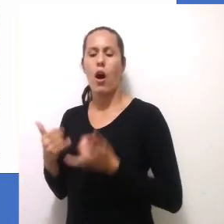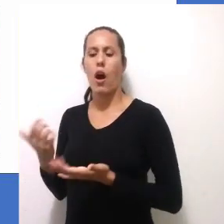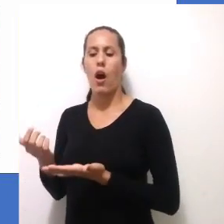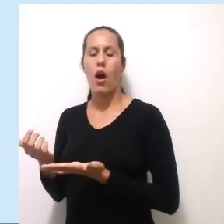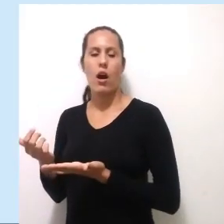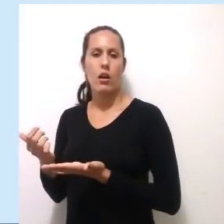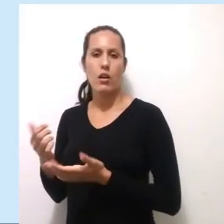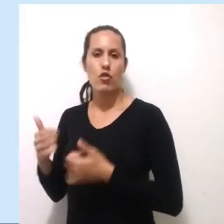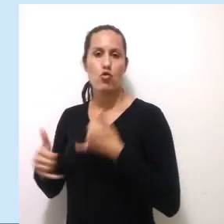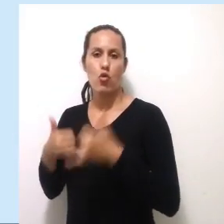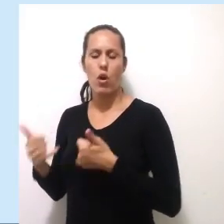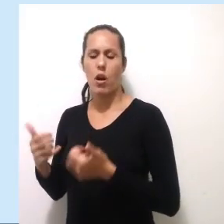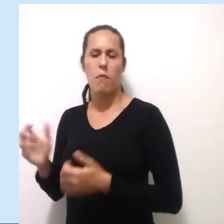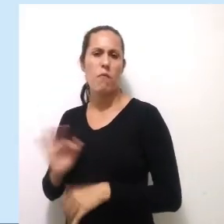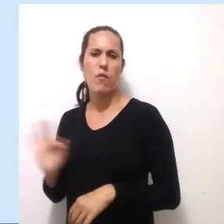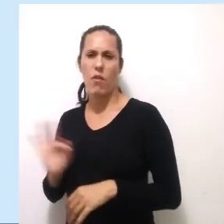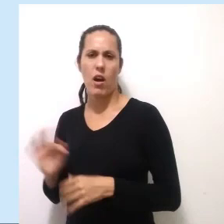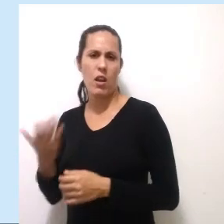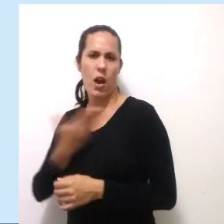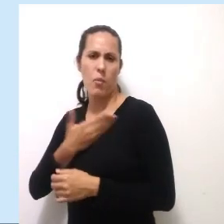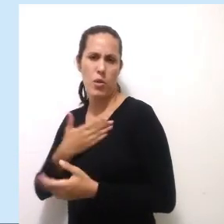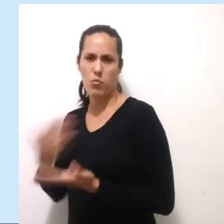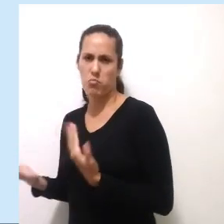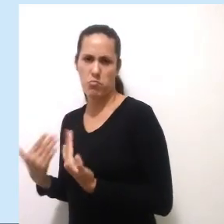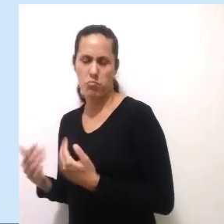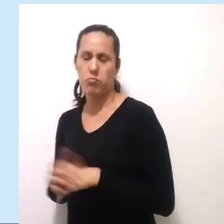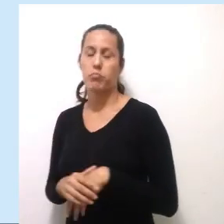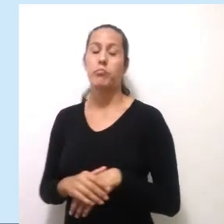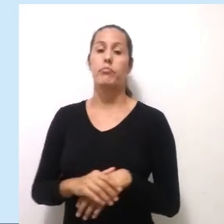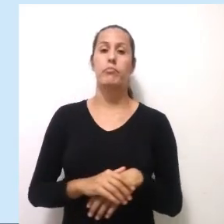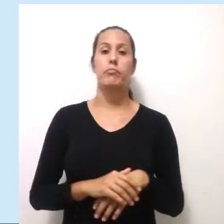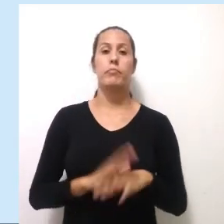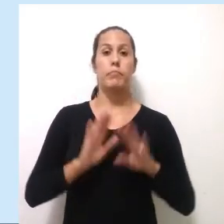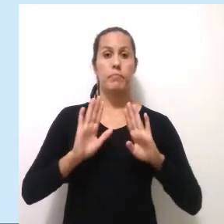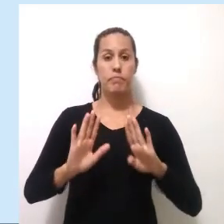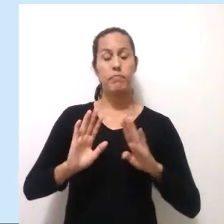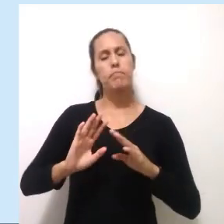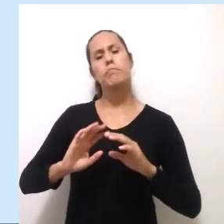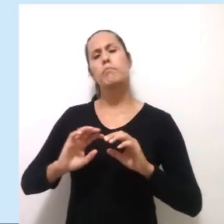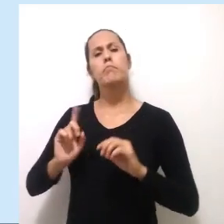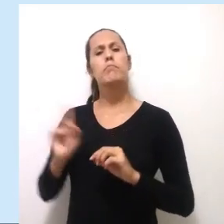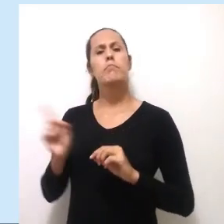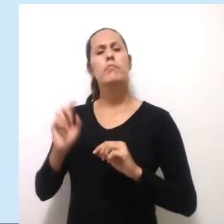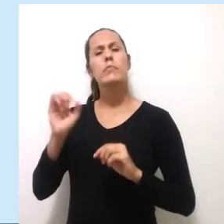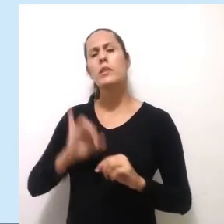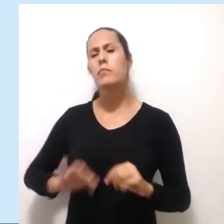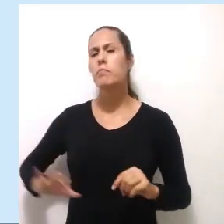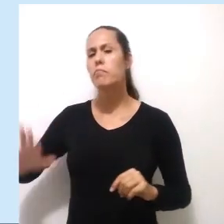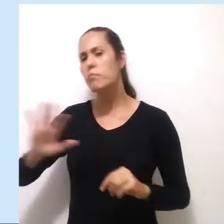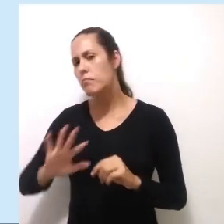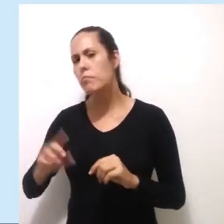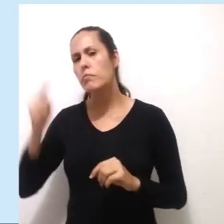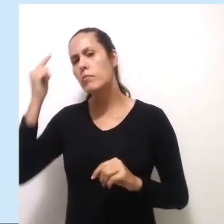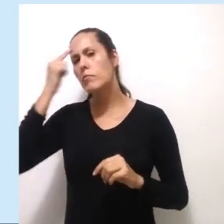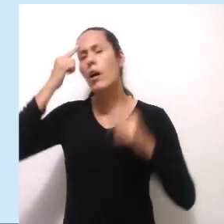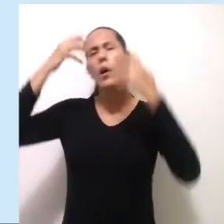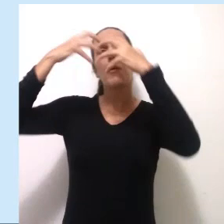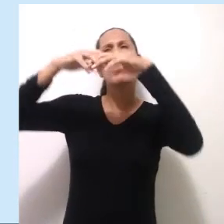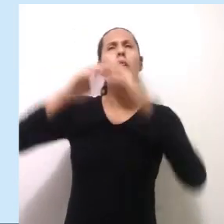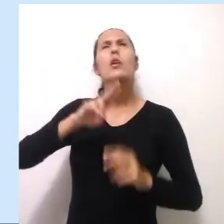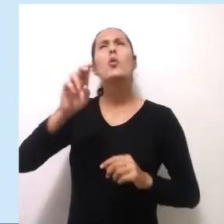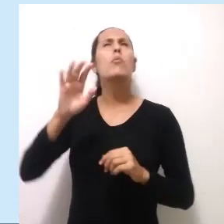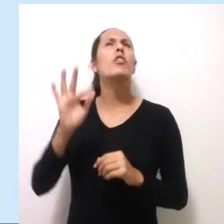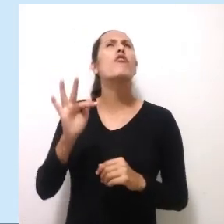friends, jogar Free Fire com amigos. Aí, no próximo slide, a gente vai pensar um pouquinho